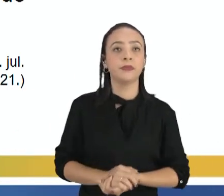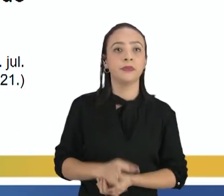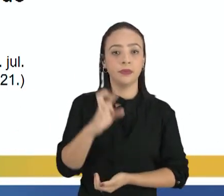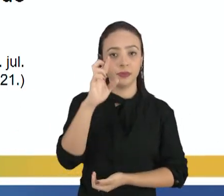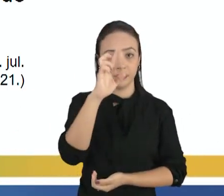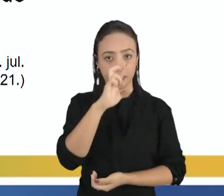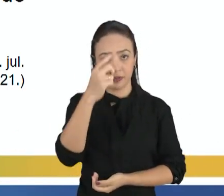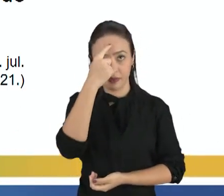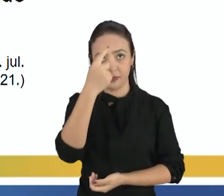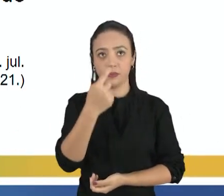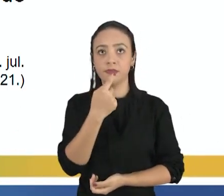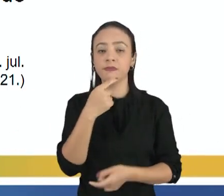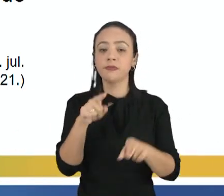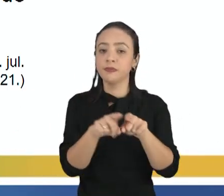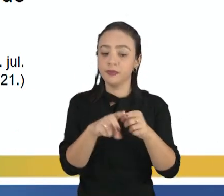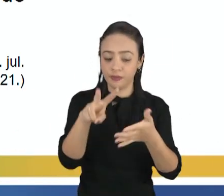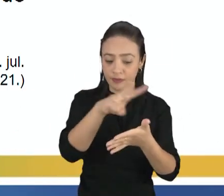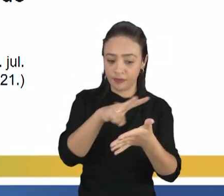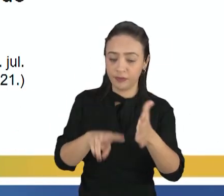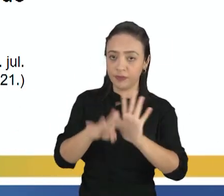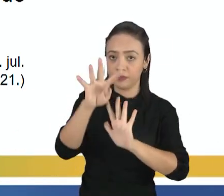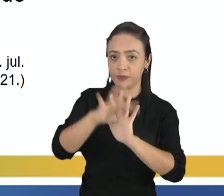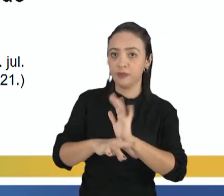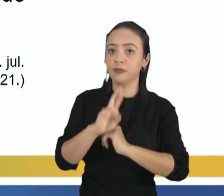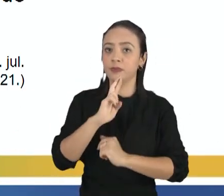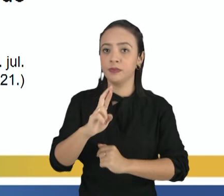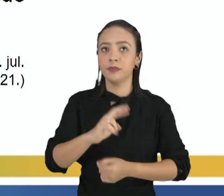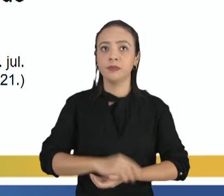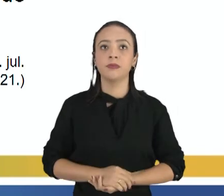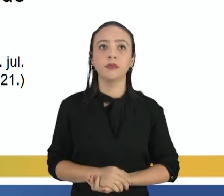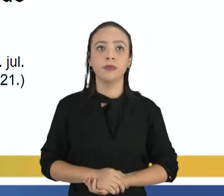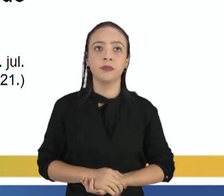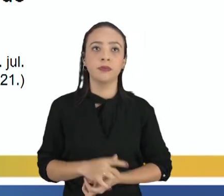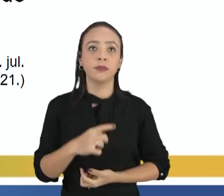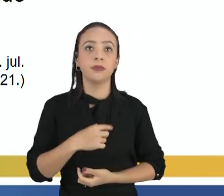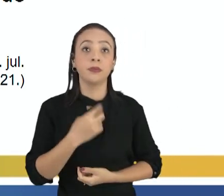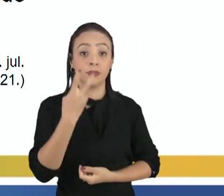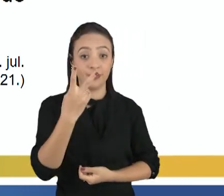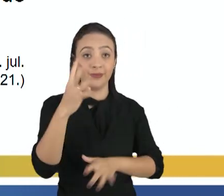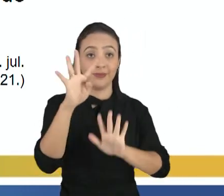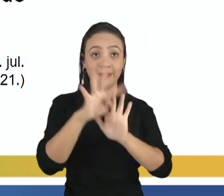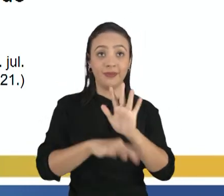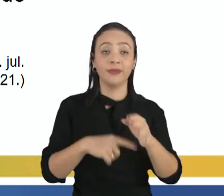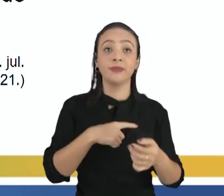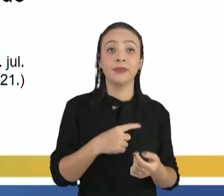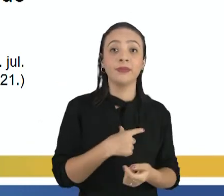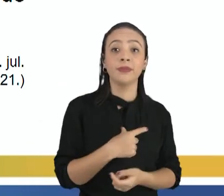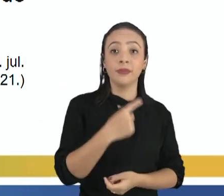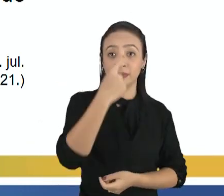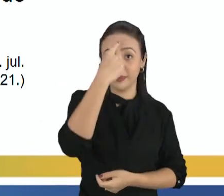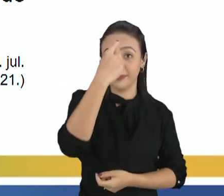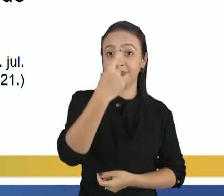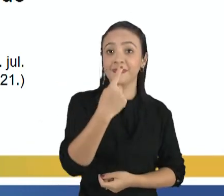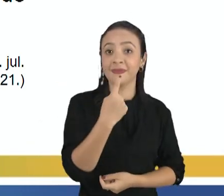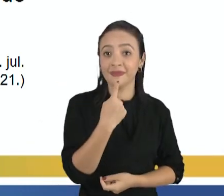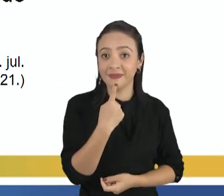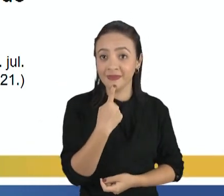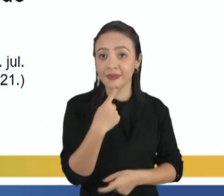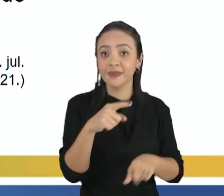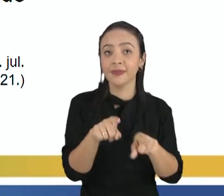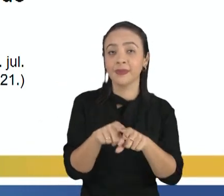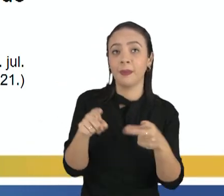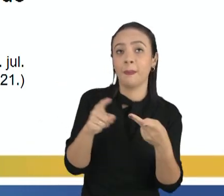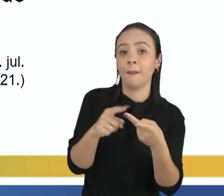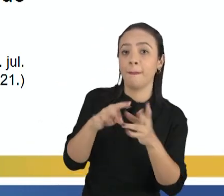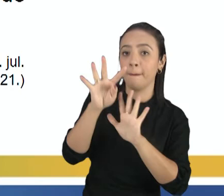abaixo, leia o texto e responda o que se pede. No caso, nós temos dois textos, né? O primeiro texto que se dá pela linguagem não verbal